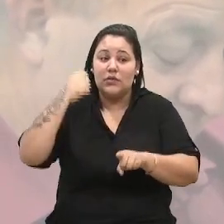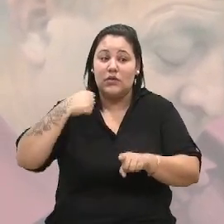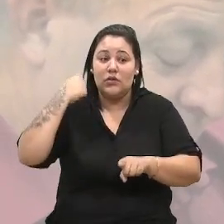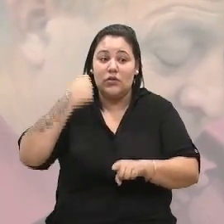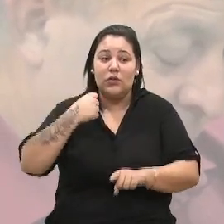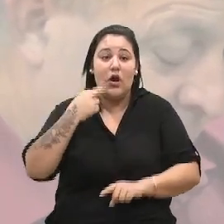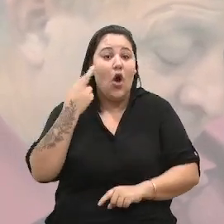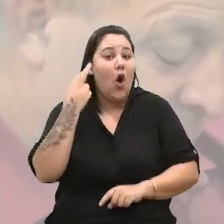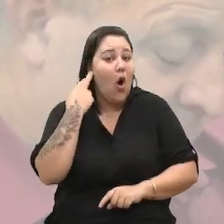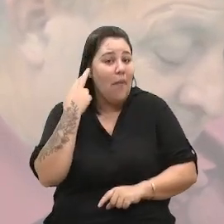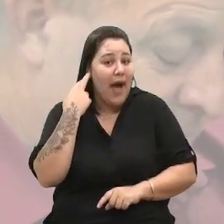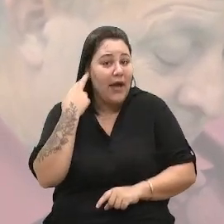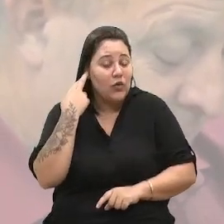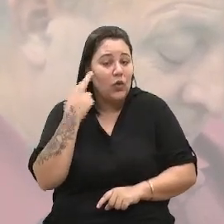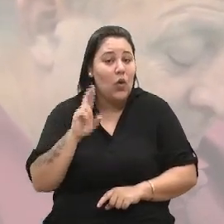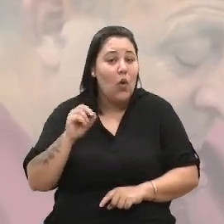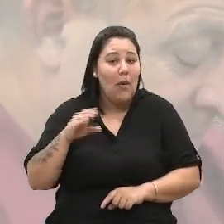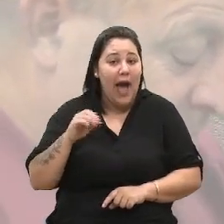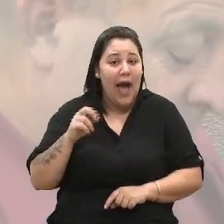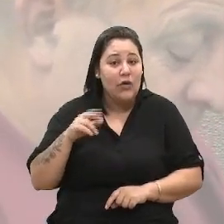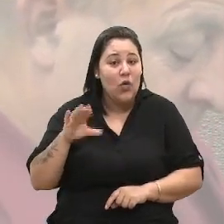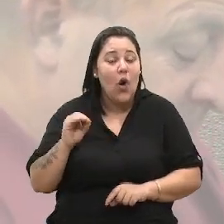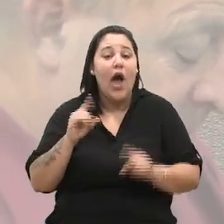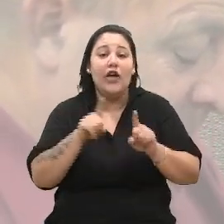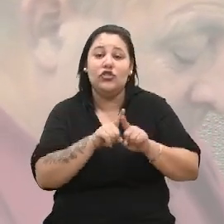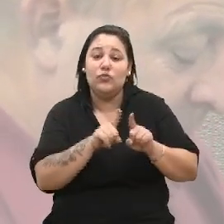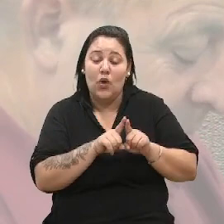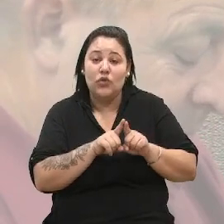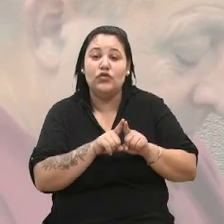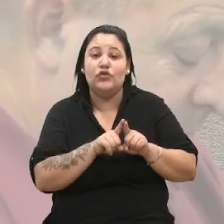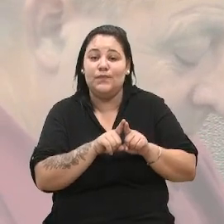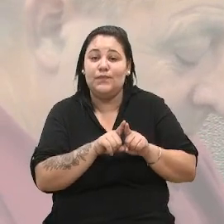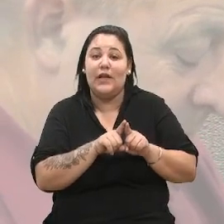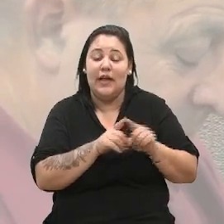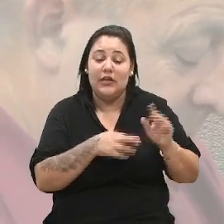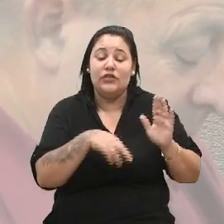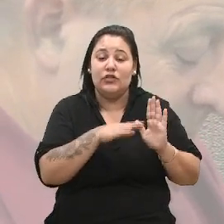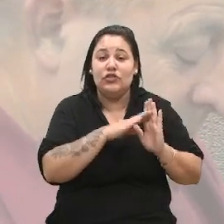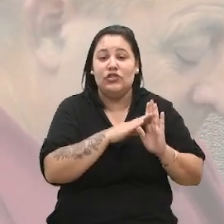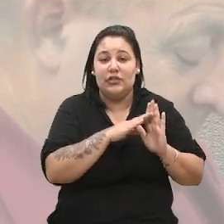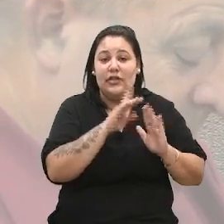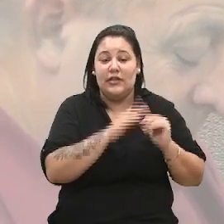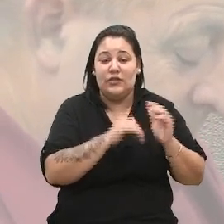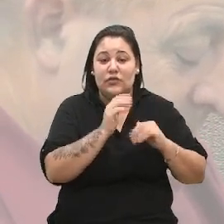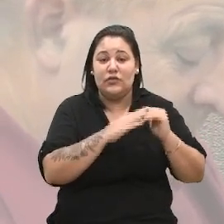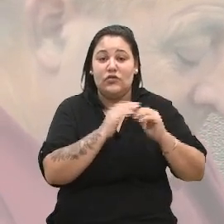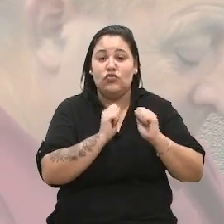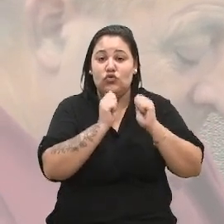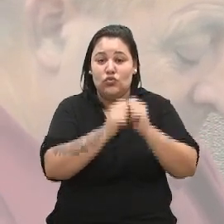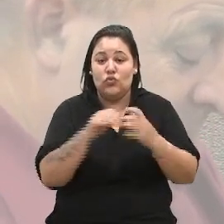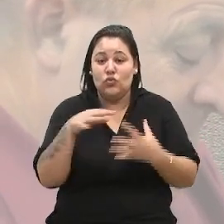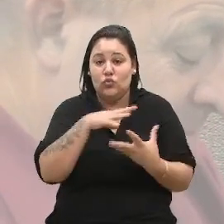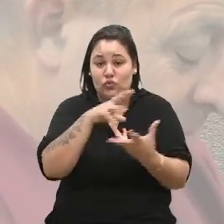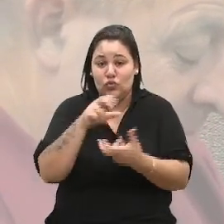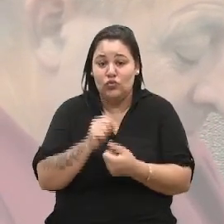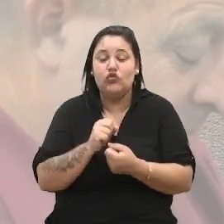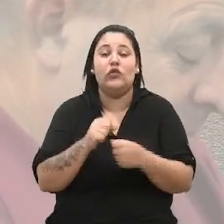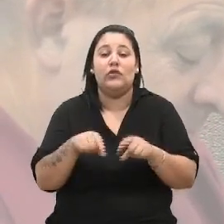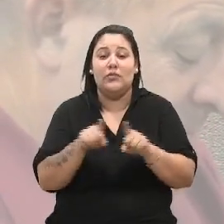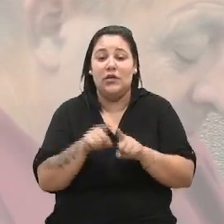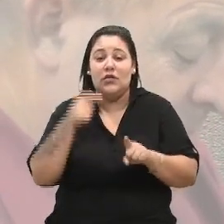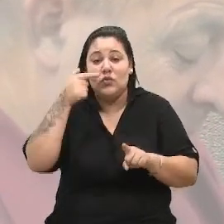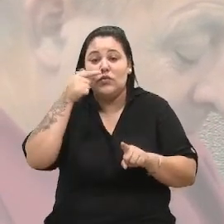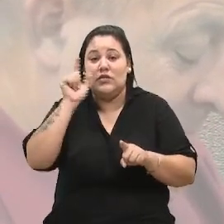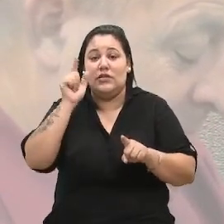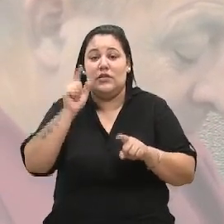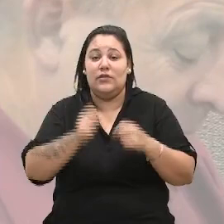então, que chegue essa construção com as relações internacionais e a gente poder, então, conquistar algo